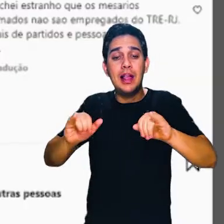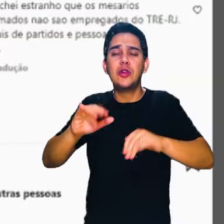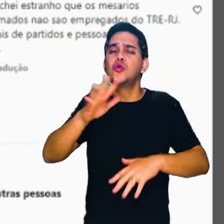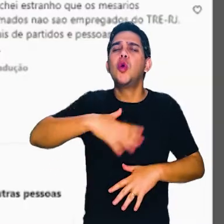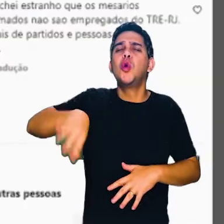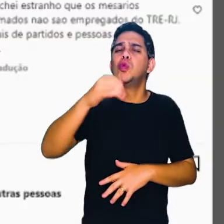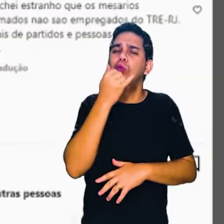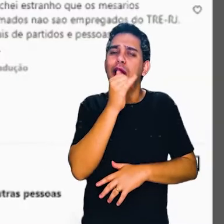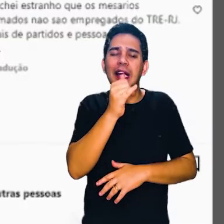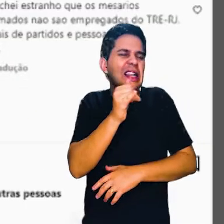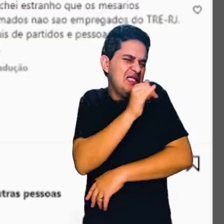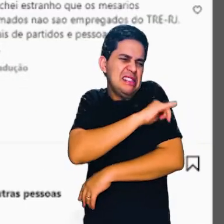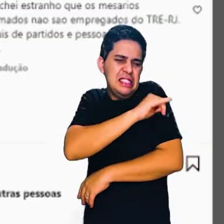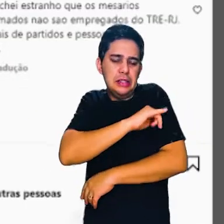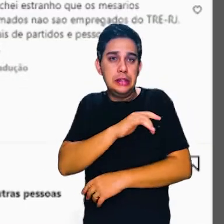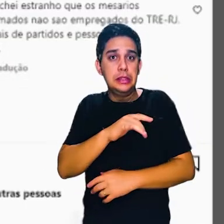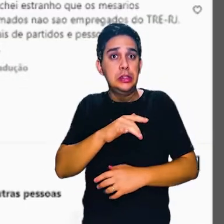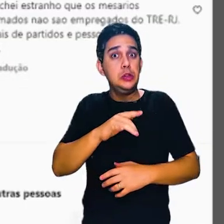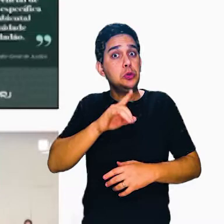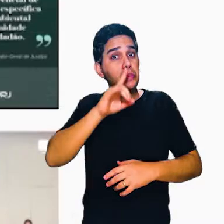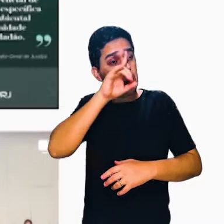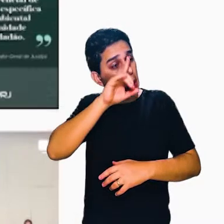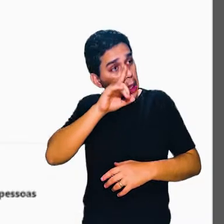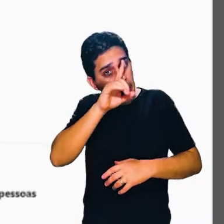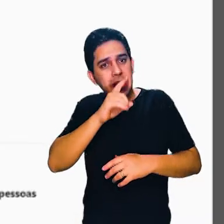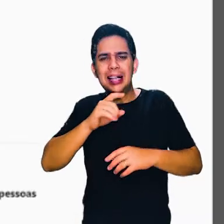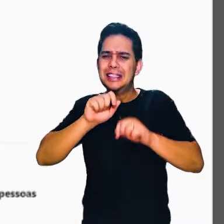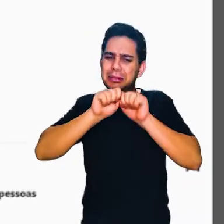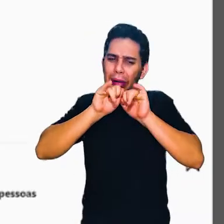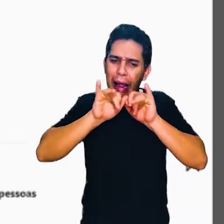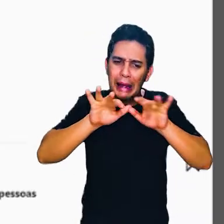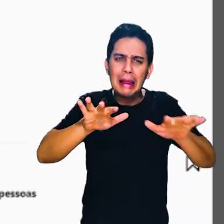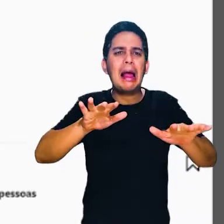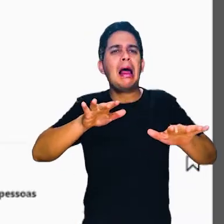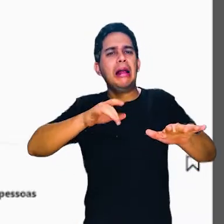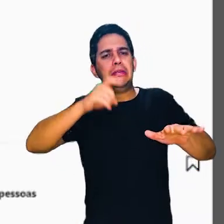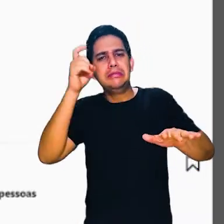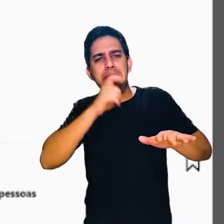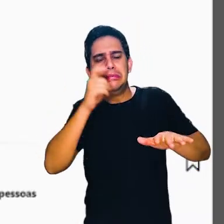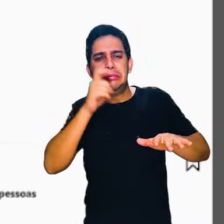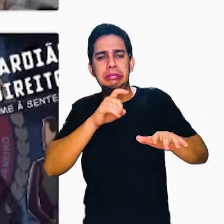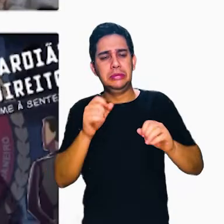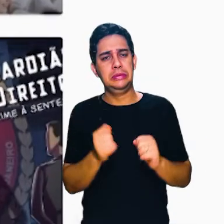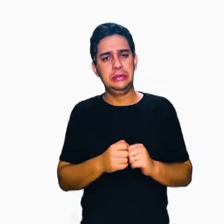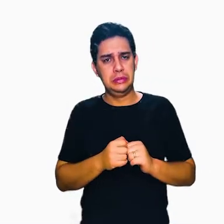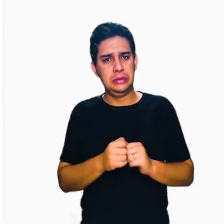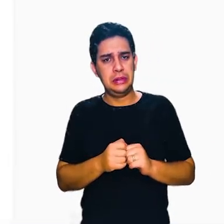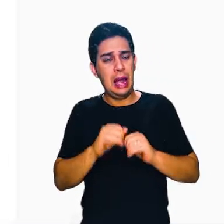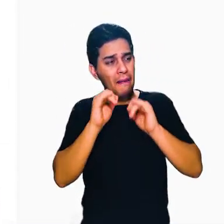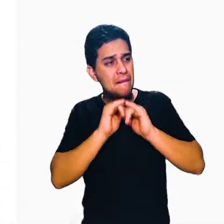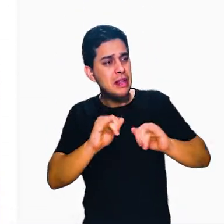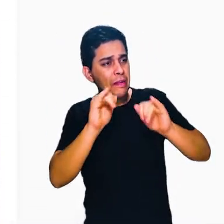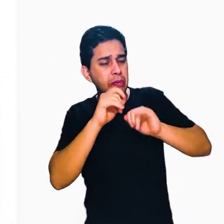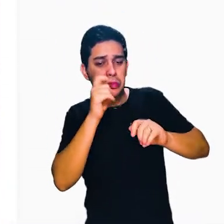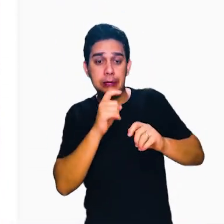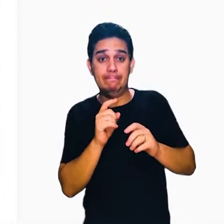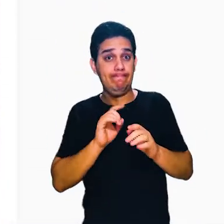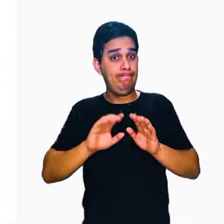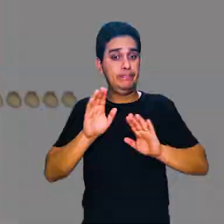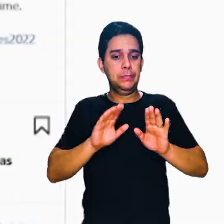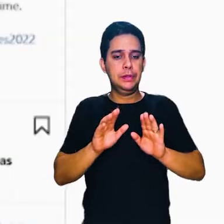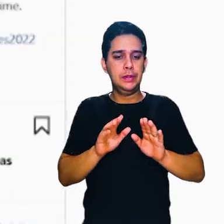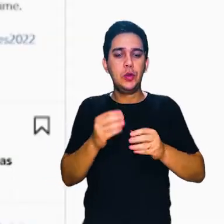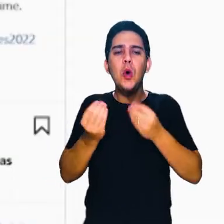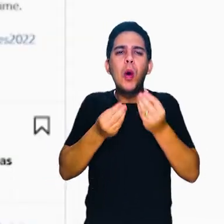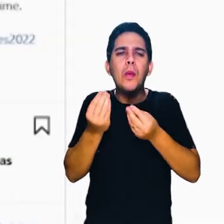fluminense sobre as consequências dessa disseminação de fake news para a democracia. A campanha é composta por histórias